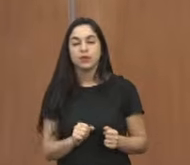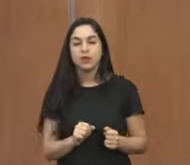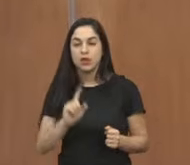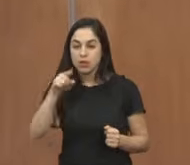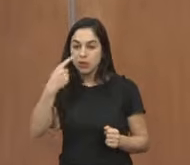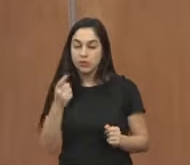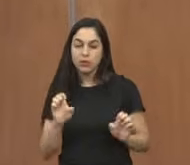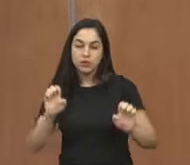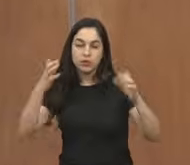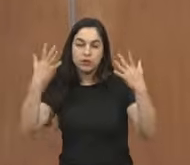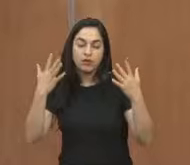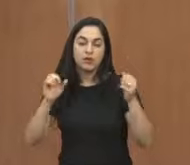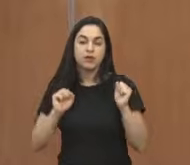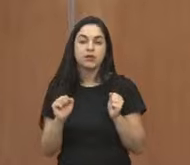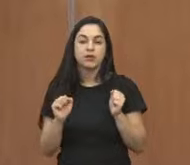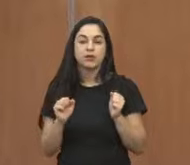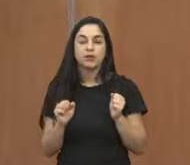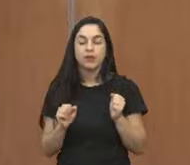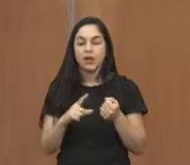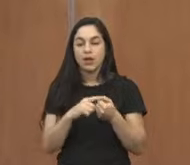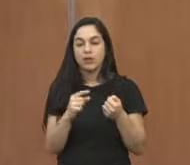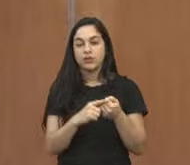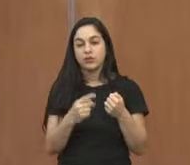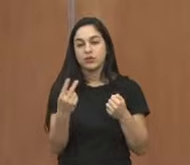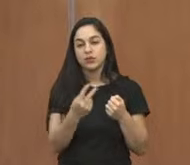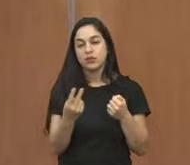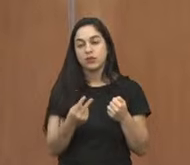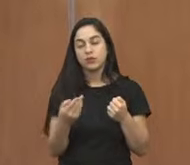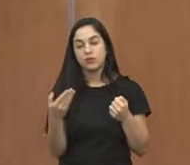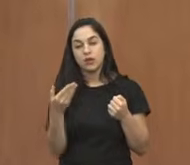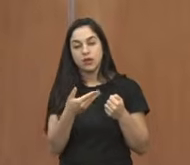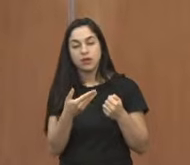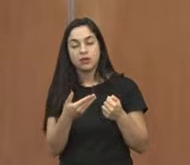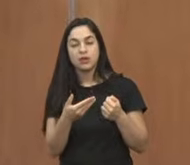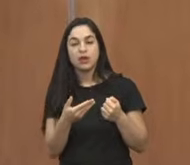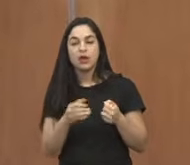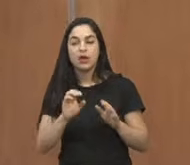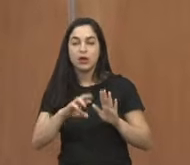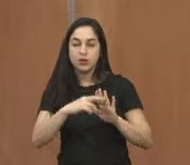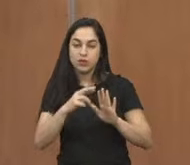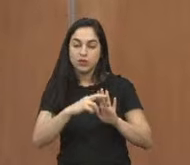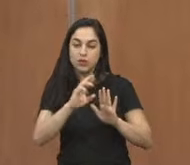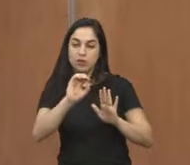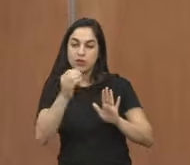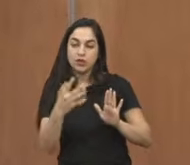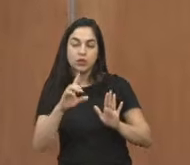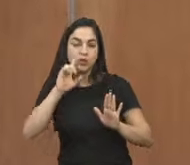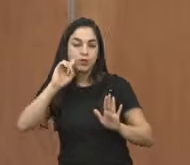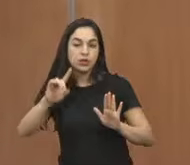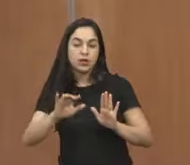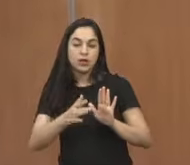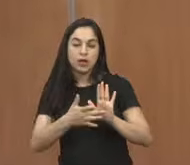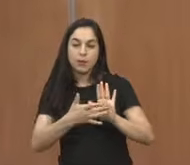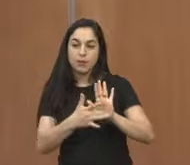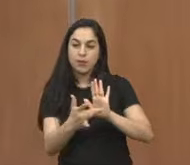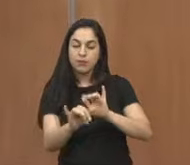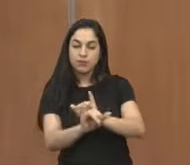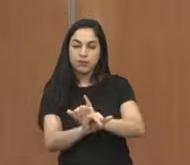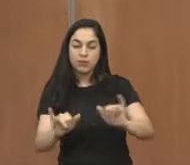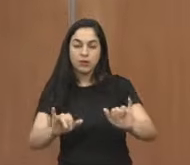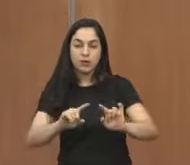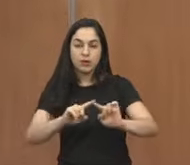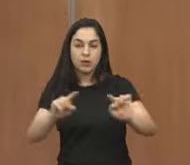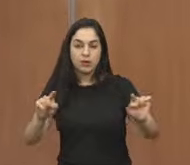evento. Artigo 2º. Esta resolução entra em vigor na data de sua publicação. Câmara Municipal de